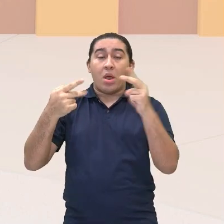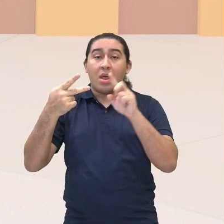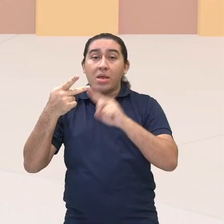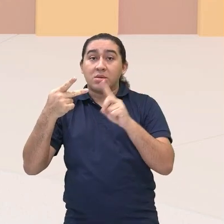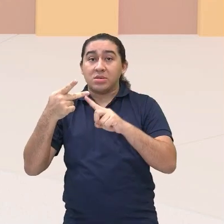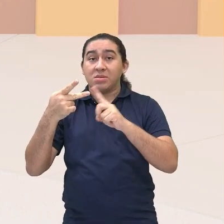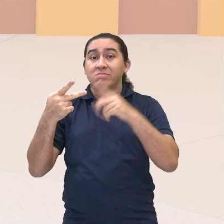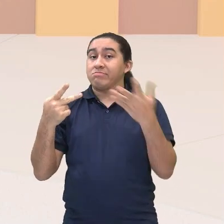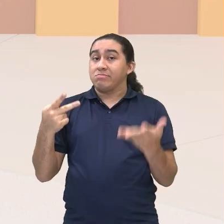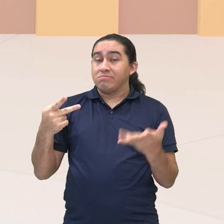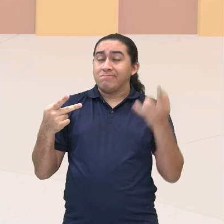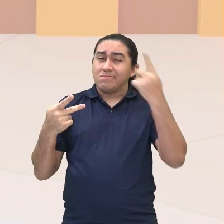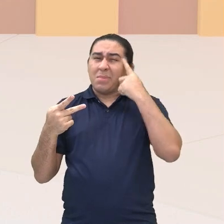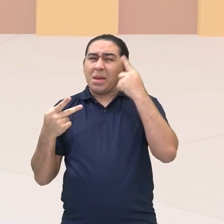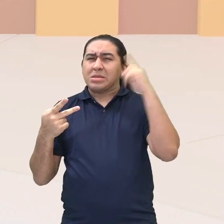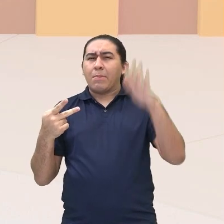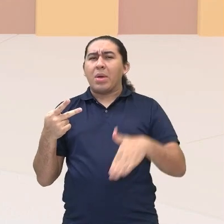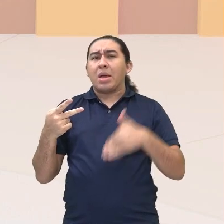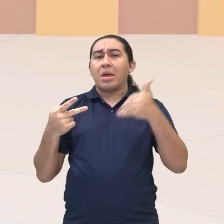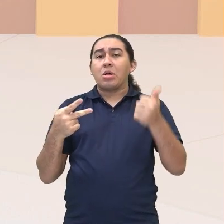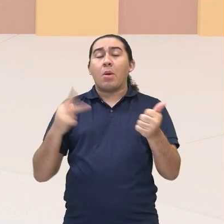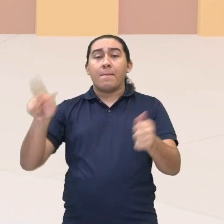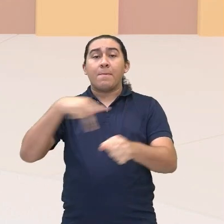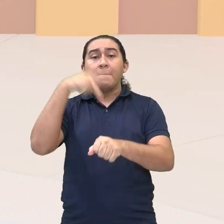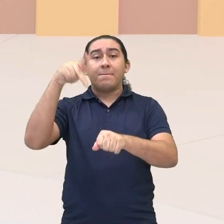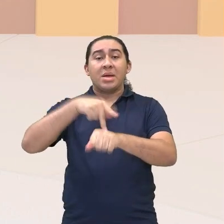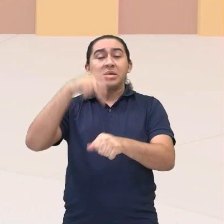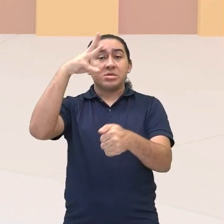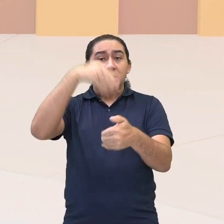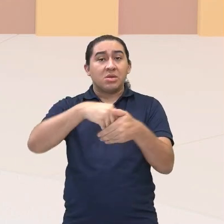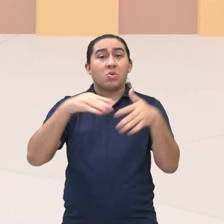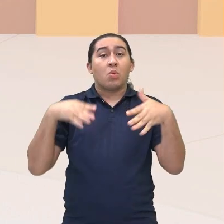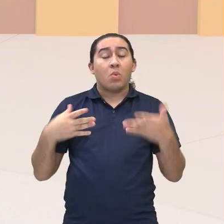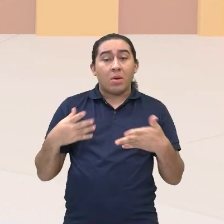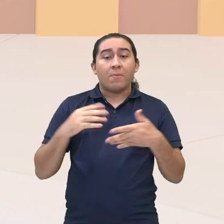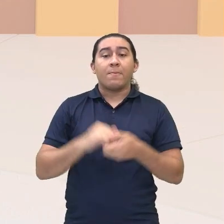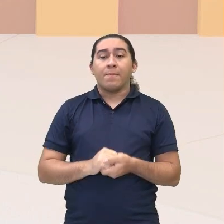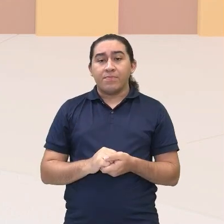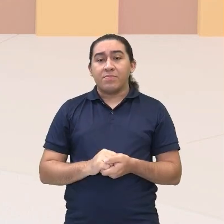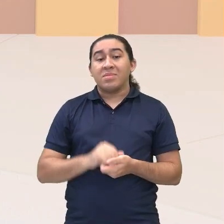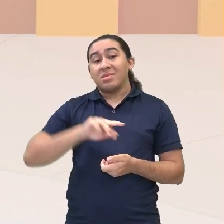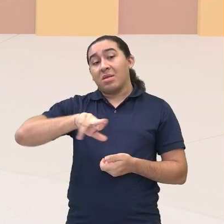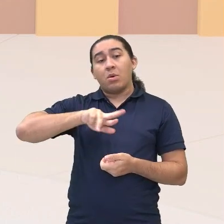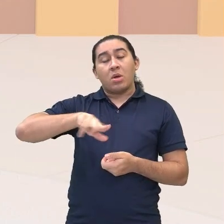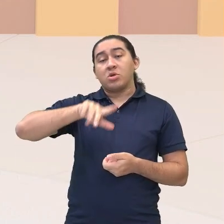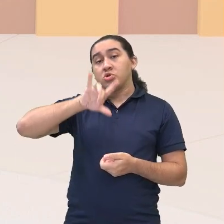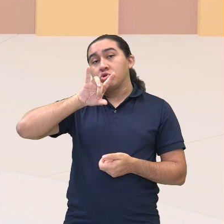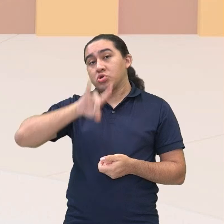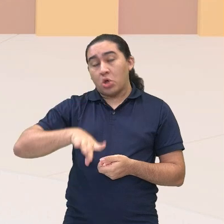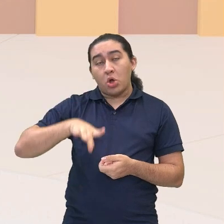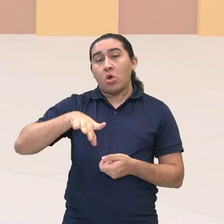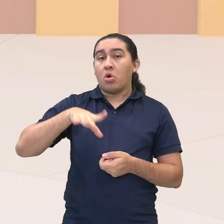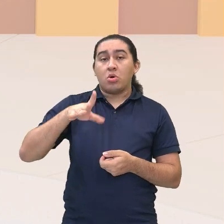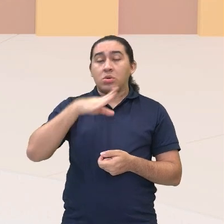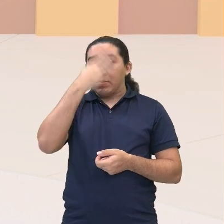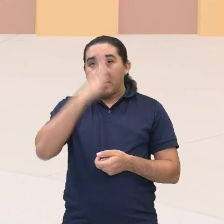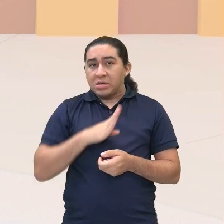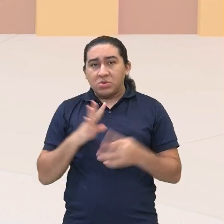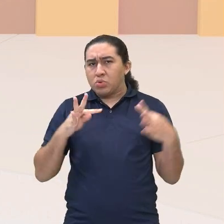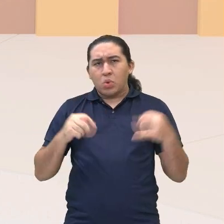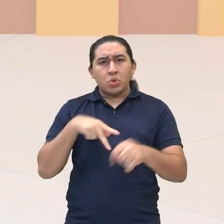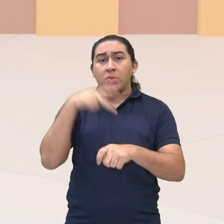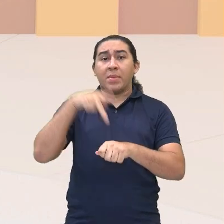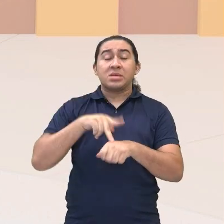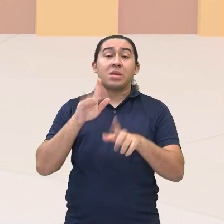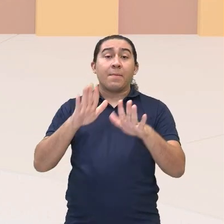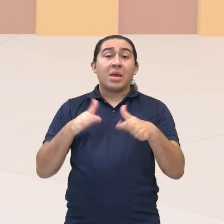Com certeza, o melhor para um país, para um determinado país, não somente para o Brasil, para os países do mundo inteiro, ele